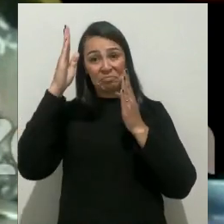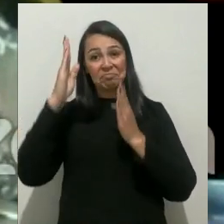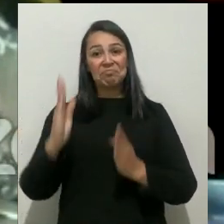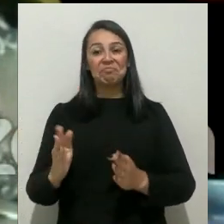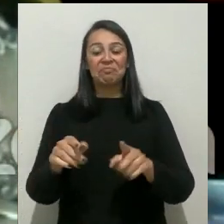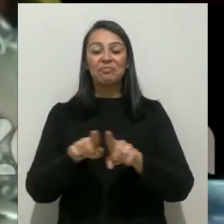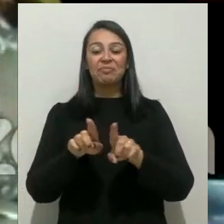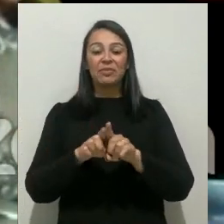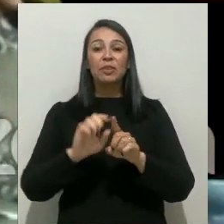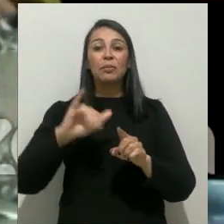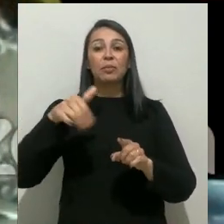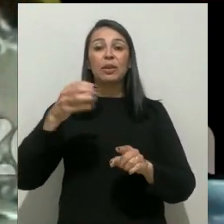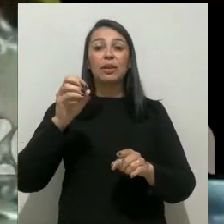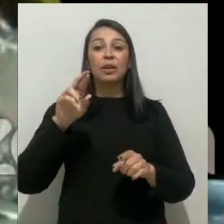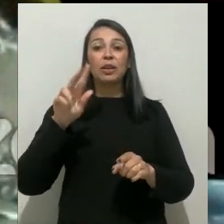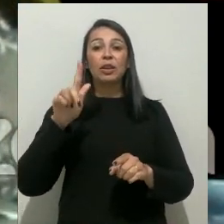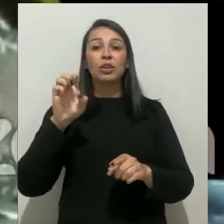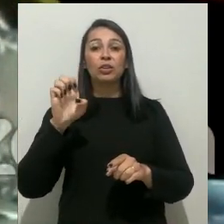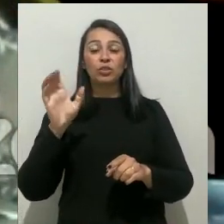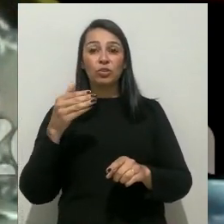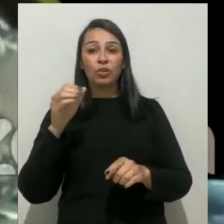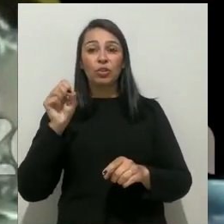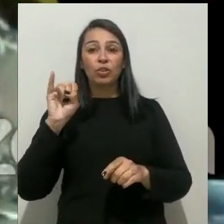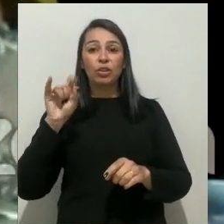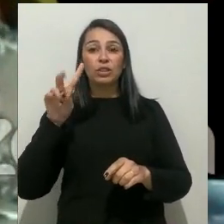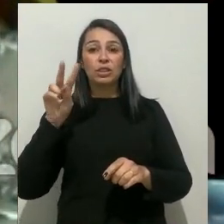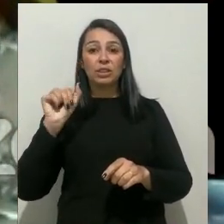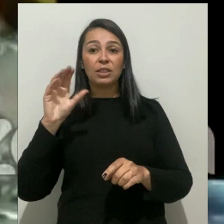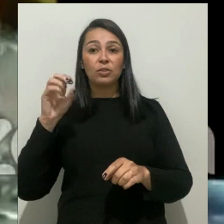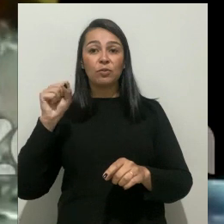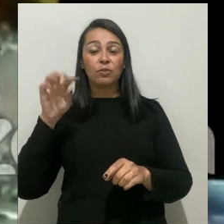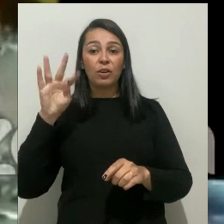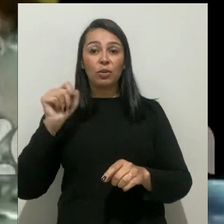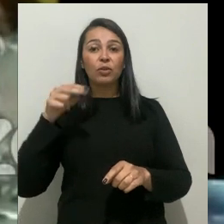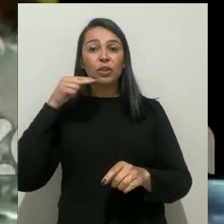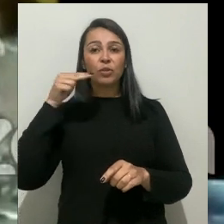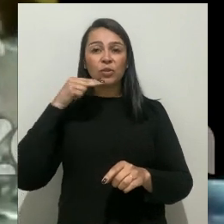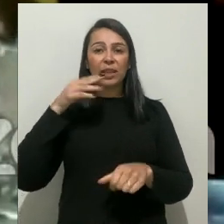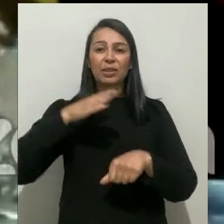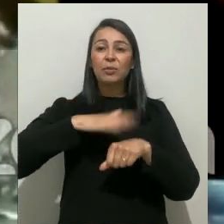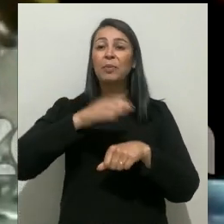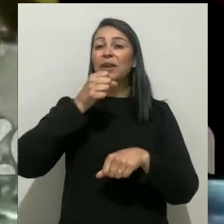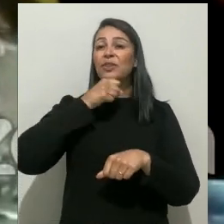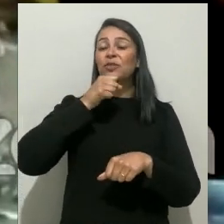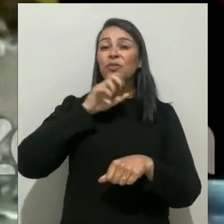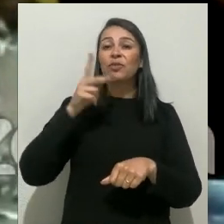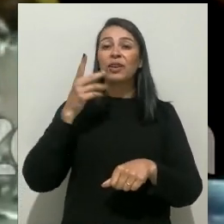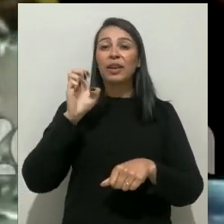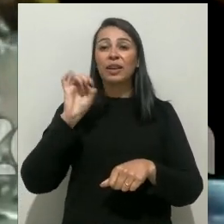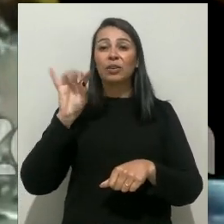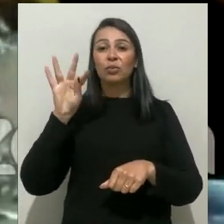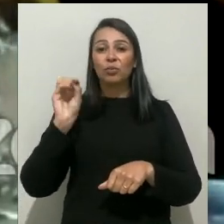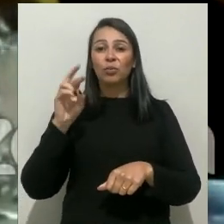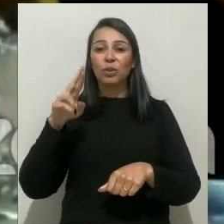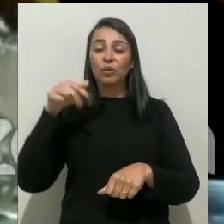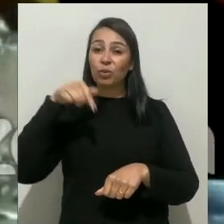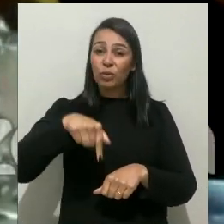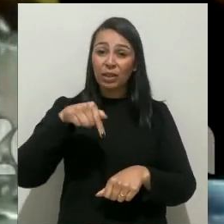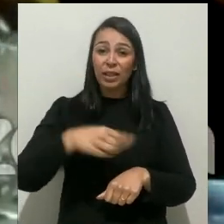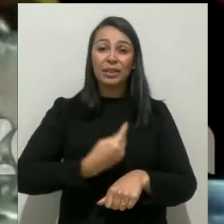tempo. Jorge Silva Costa, que é o neto mais velho do Heitor, que está aqui, que foi a primeira pessoa que me deu meus primeiros